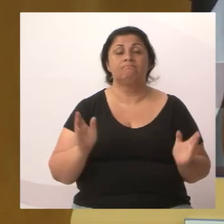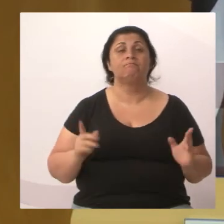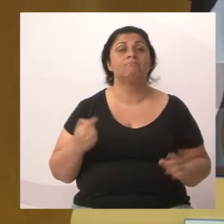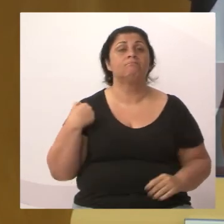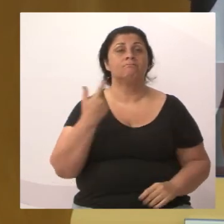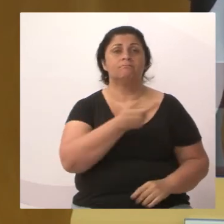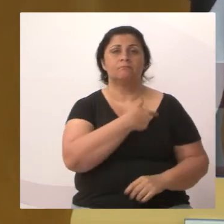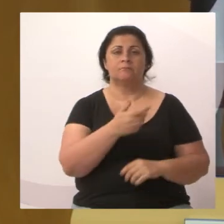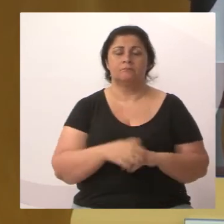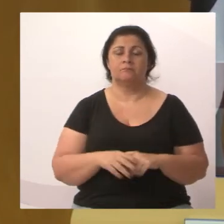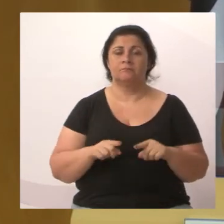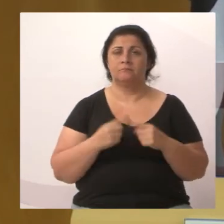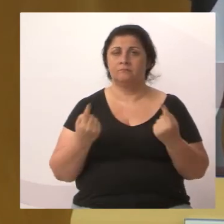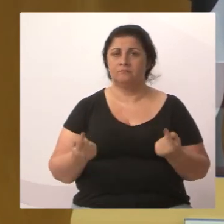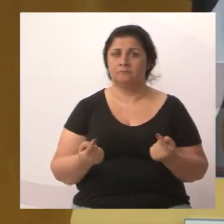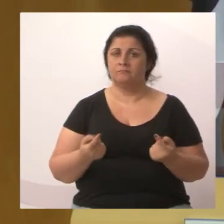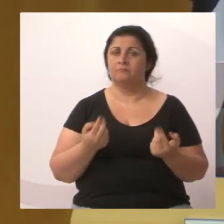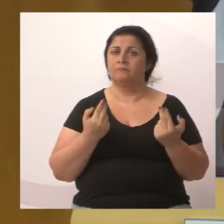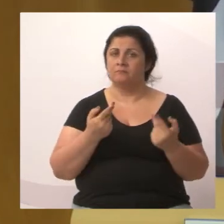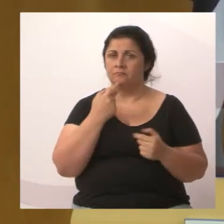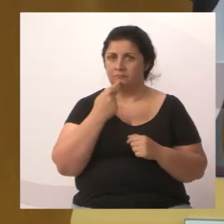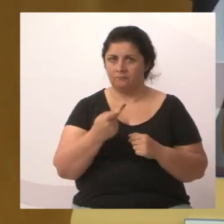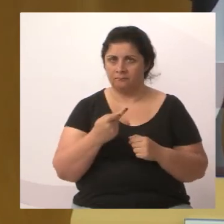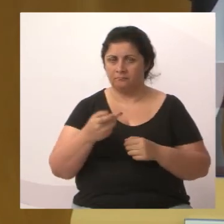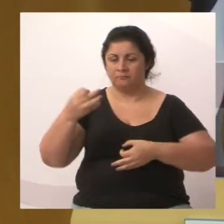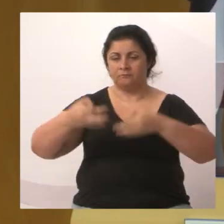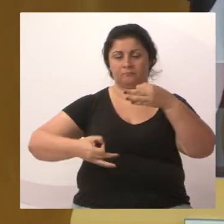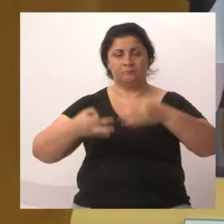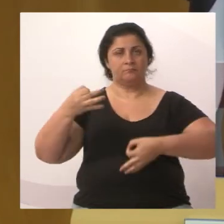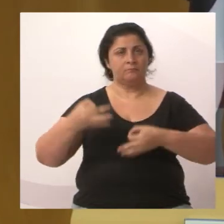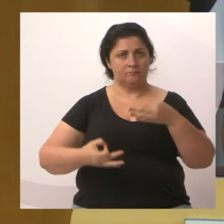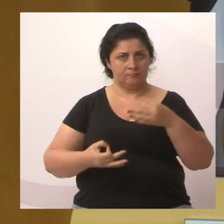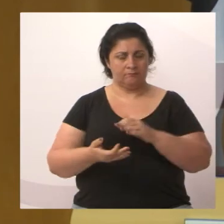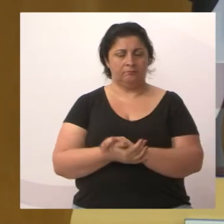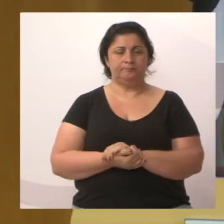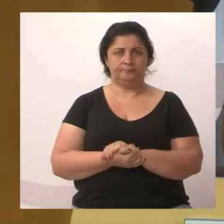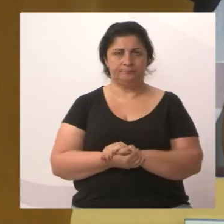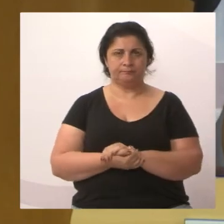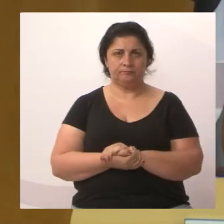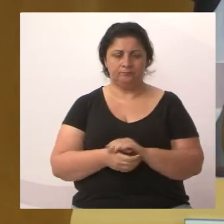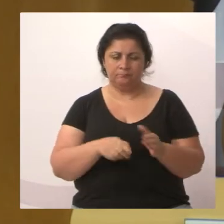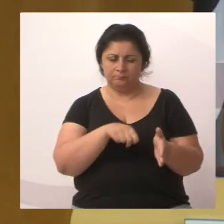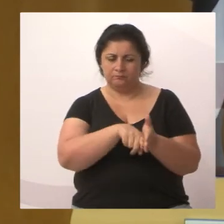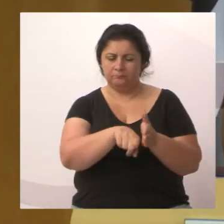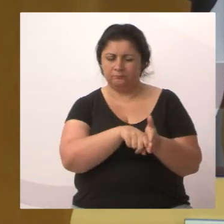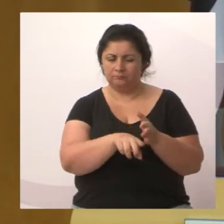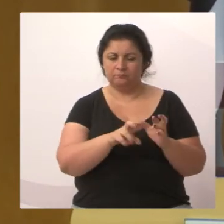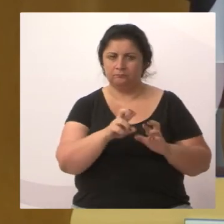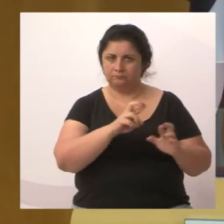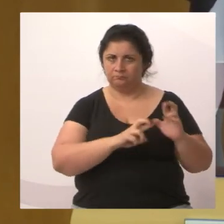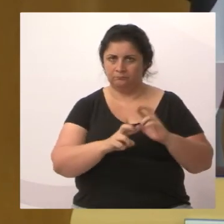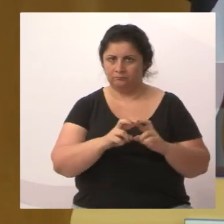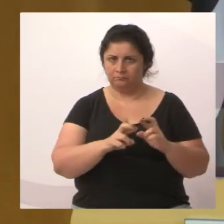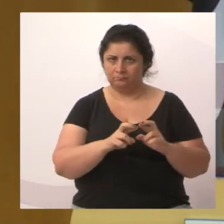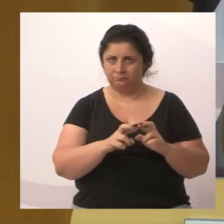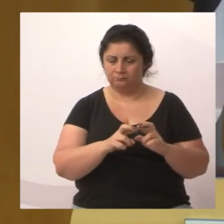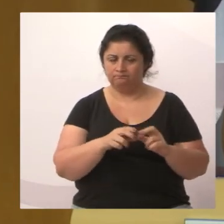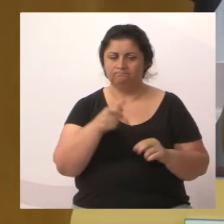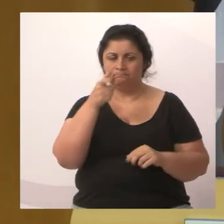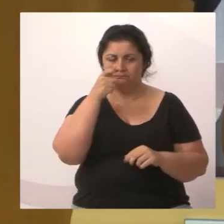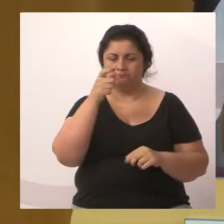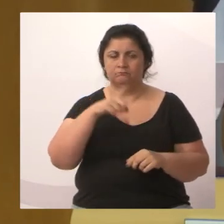que diante da decisão que eu acabei de falar, do Tribunal de Contas e da perícia que também avaliou e falou que tem